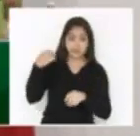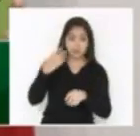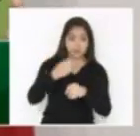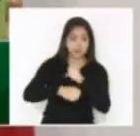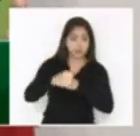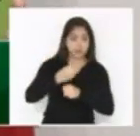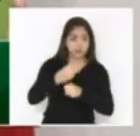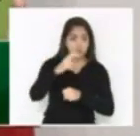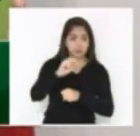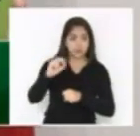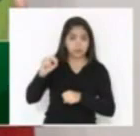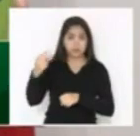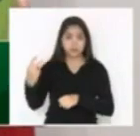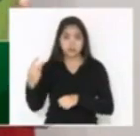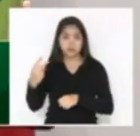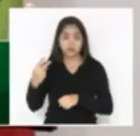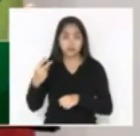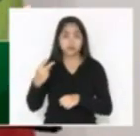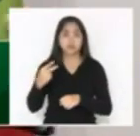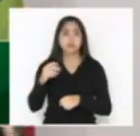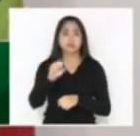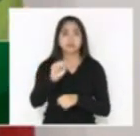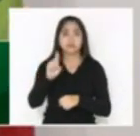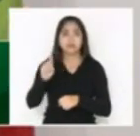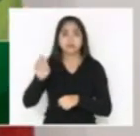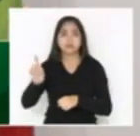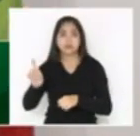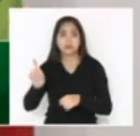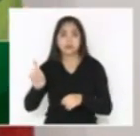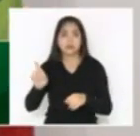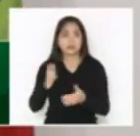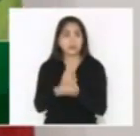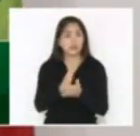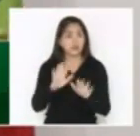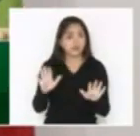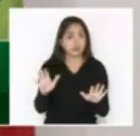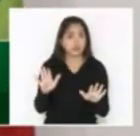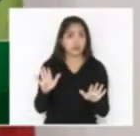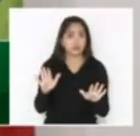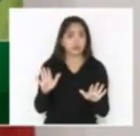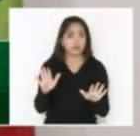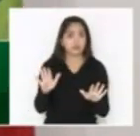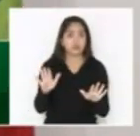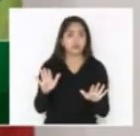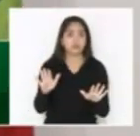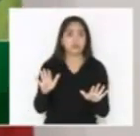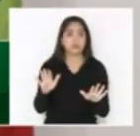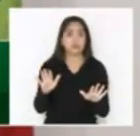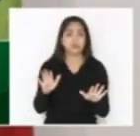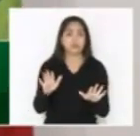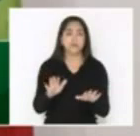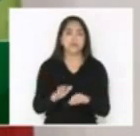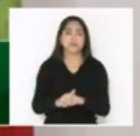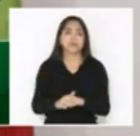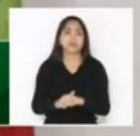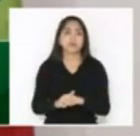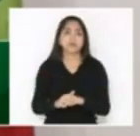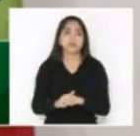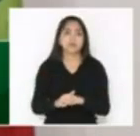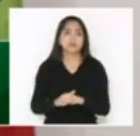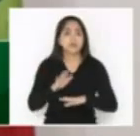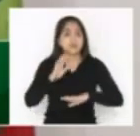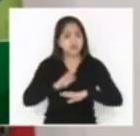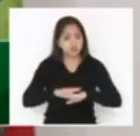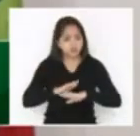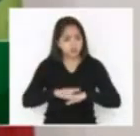das secretarias regionais, ele exauriu, ele venceu. Digamos que ele cumpriu o